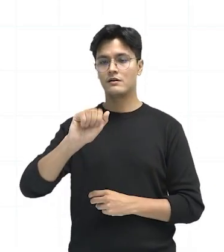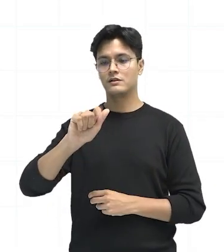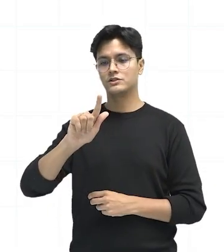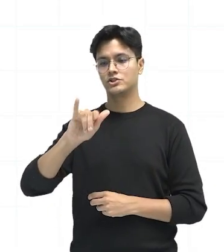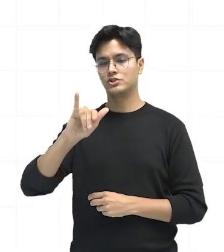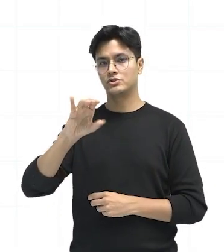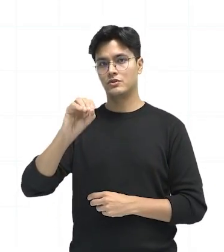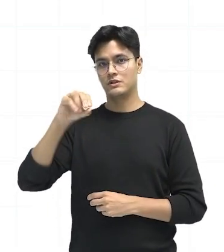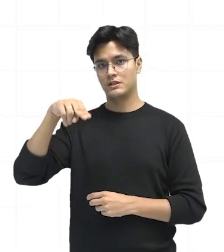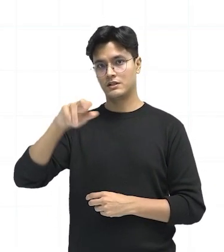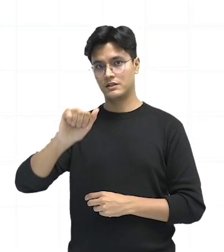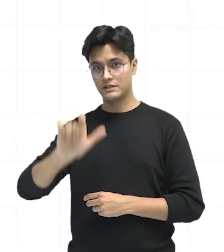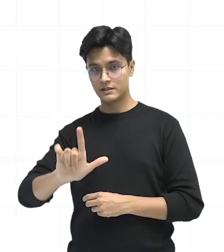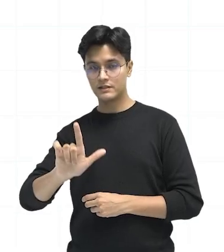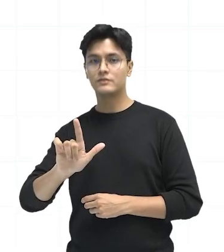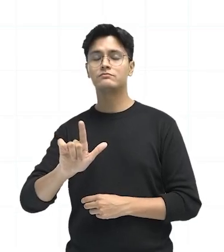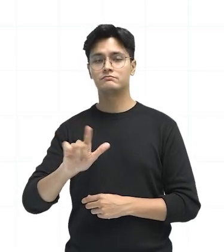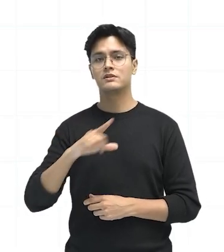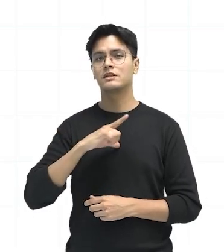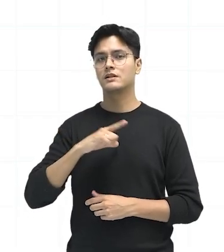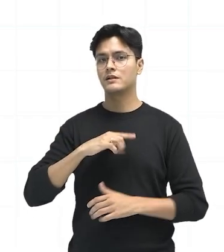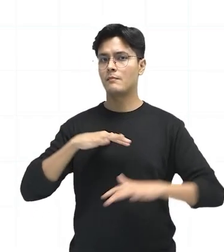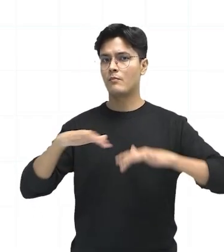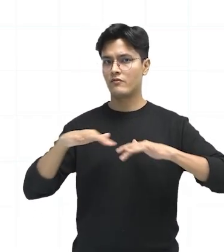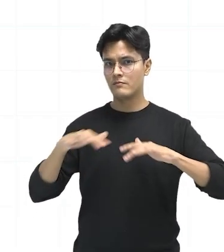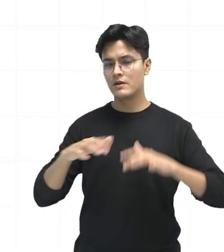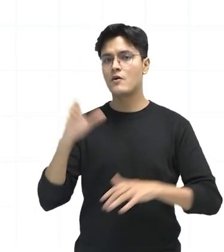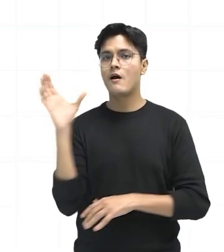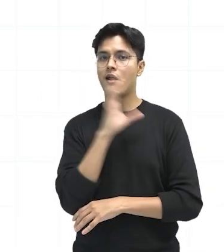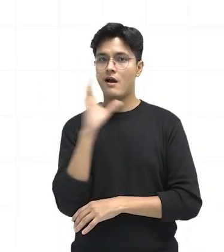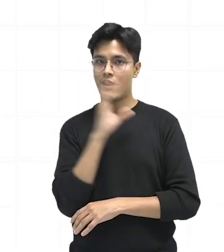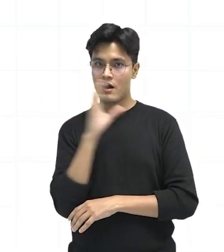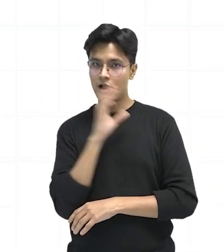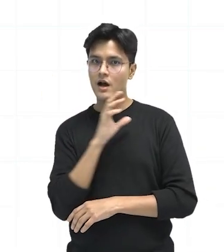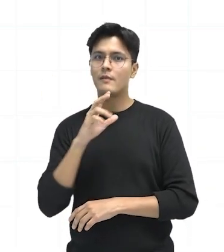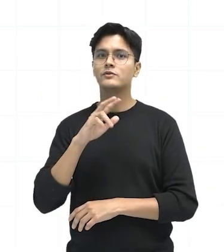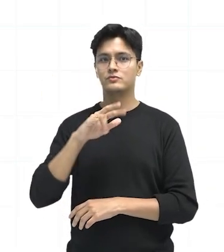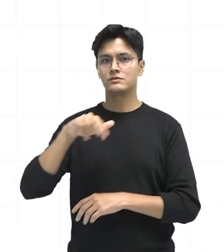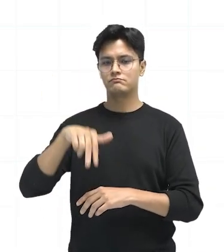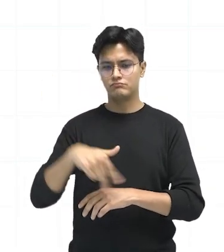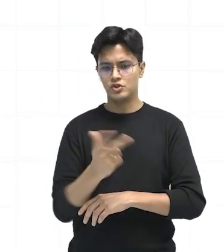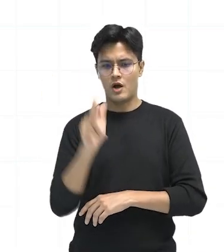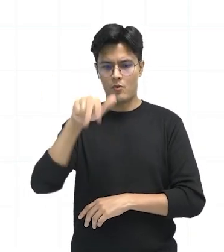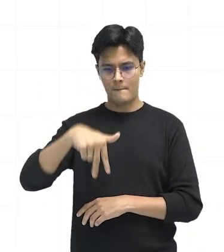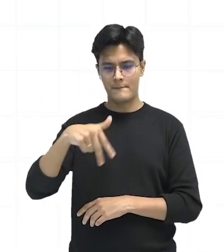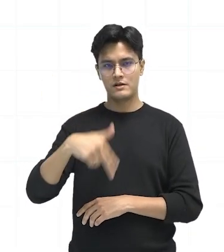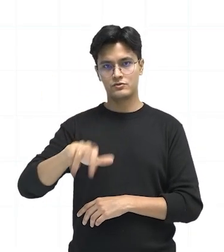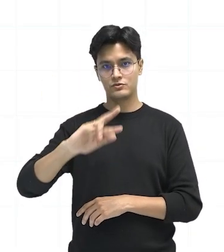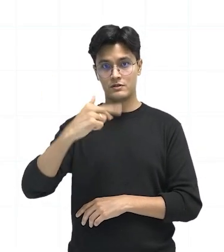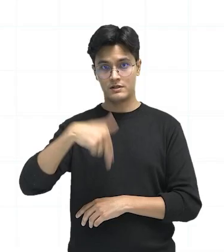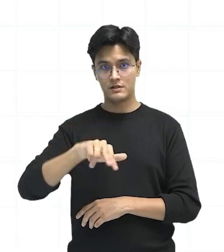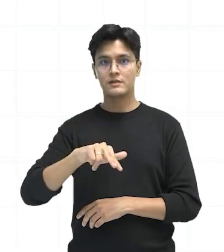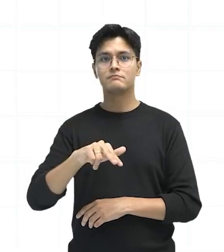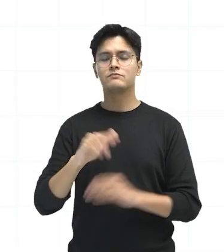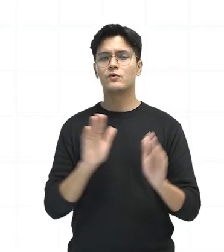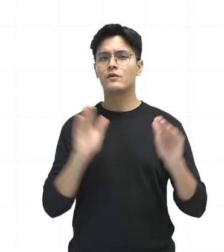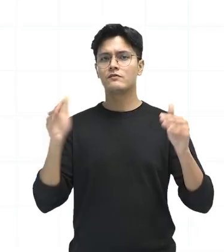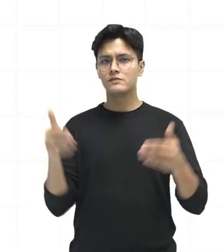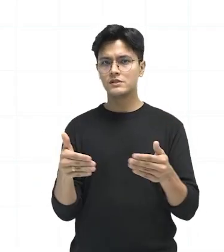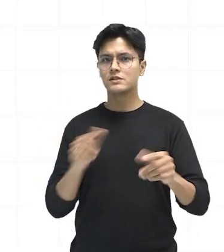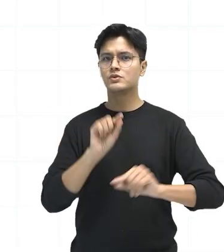regional. Na capoeira regional, nós temos movimentos rápidos e acrobáticos, enfatizando aí